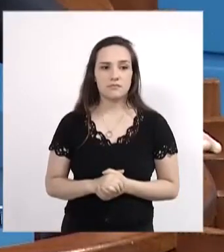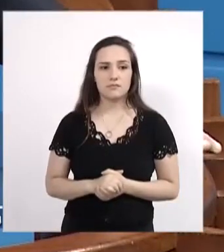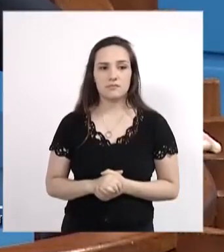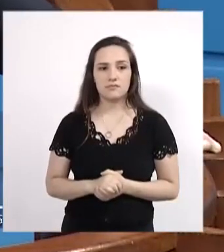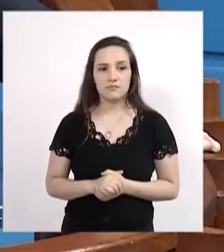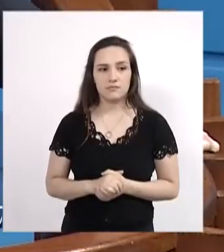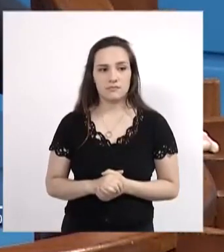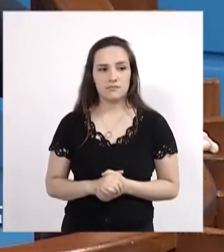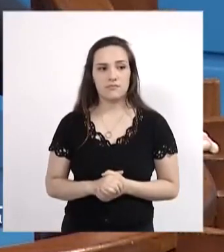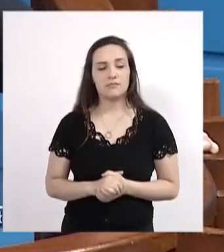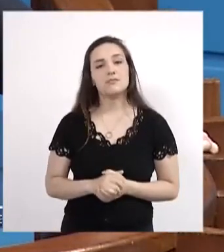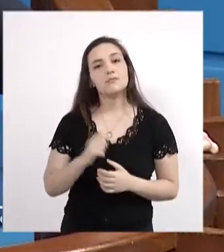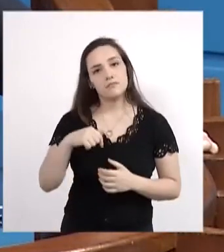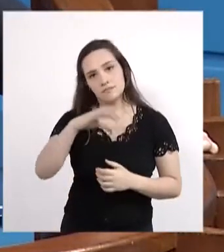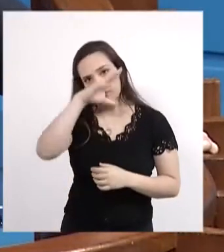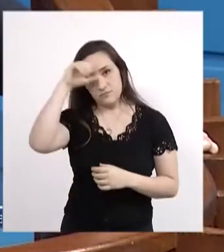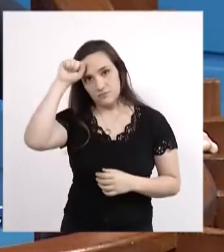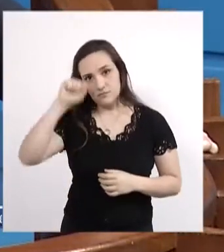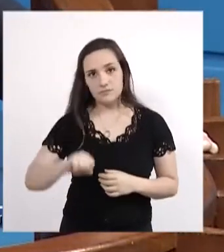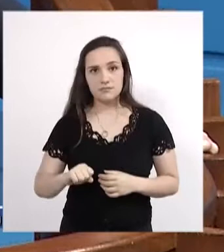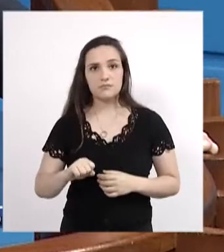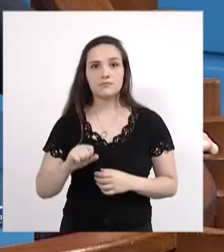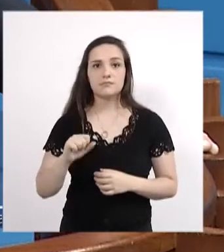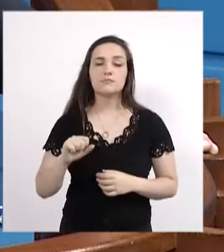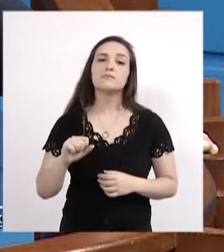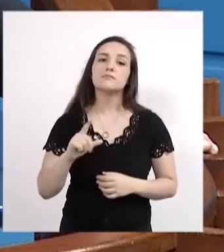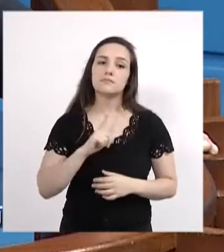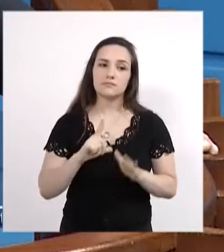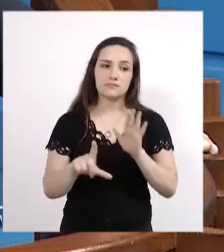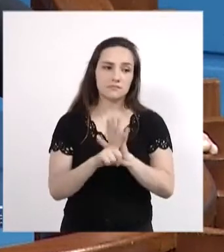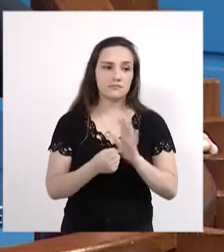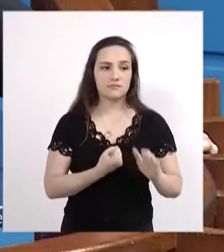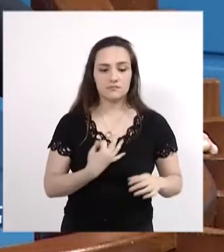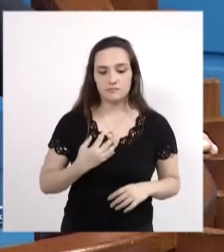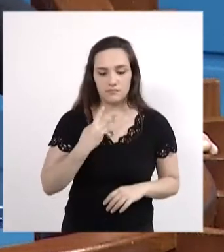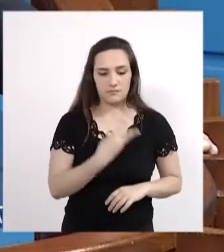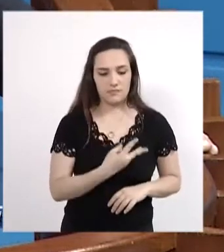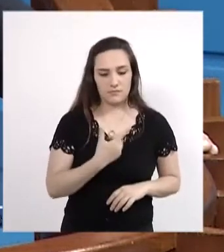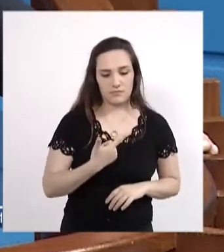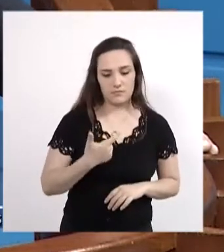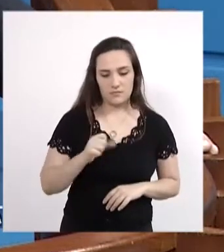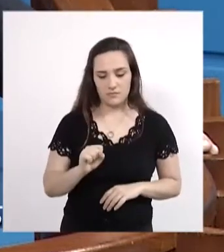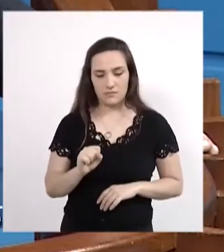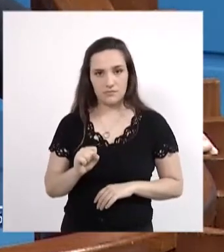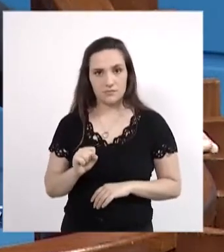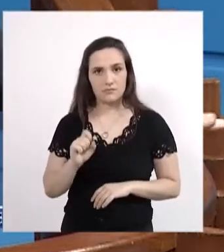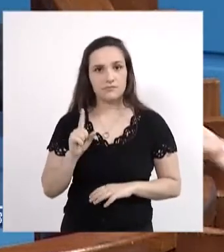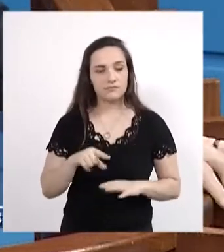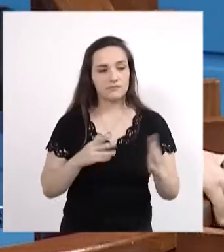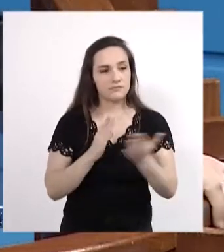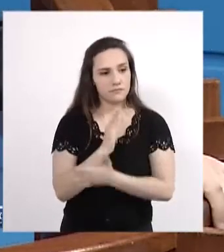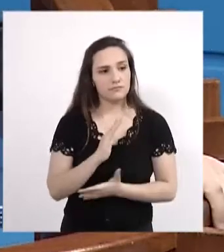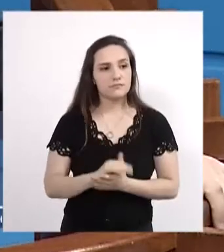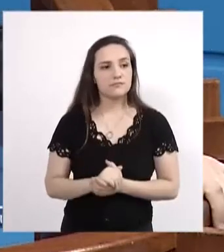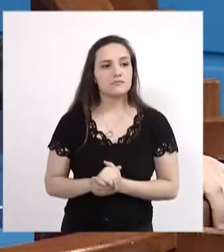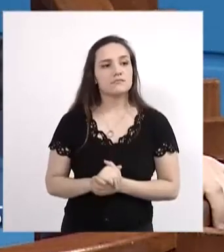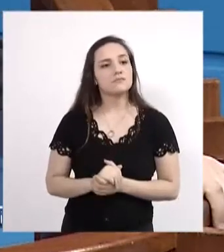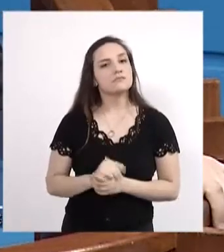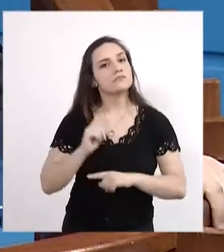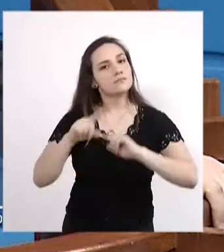do Sul, nós temos uma lei, que é a Lei 328, que foi aprovada depois de